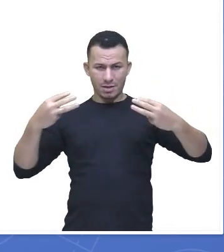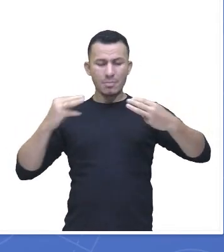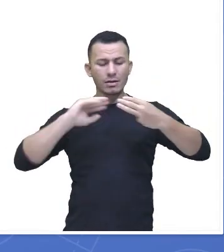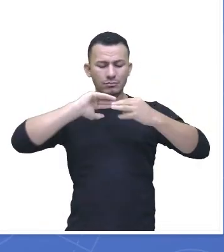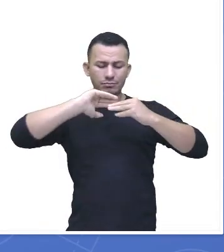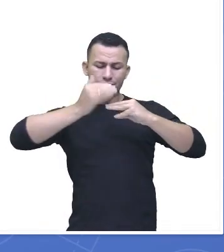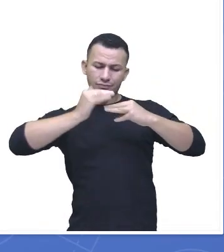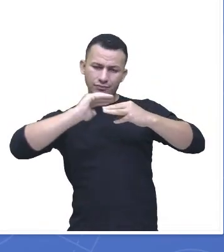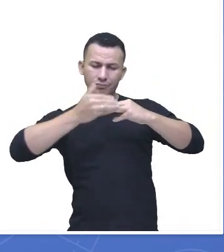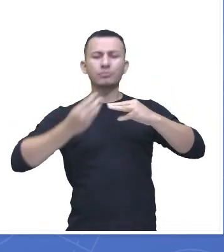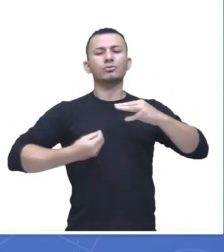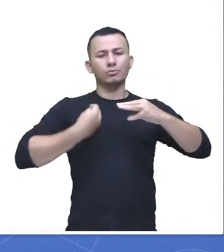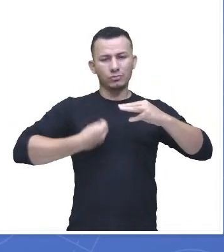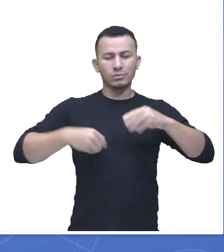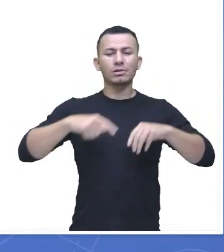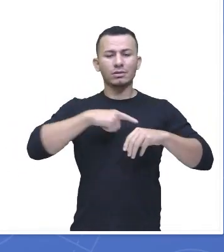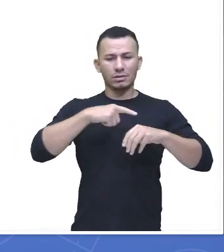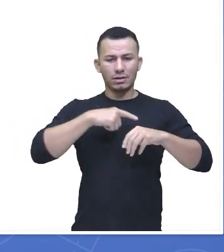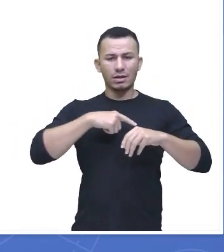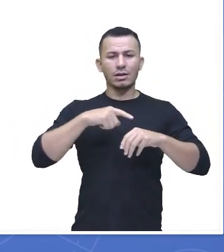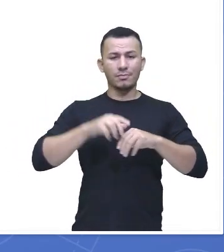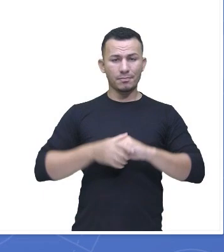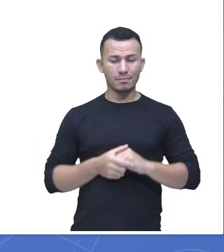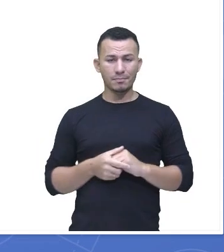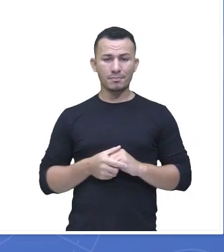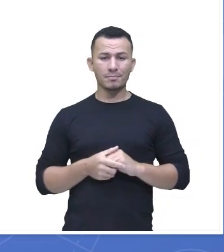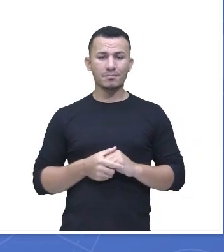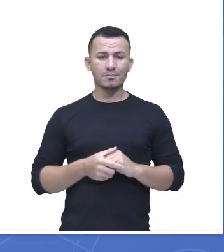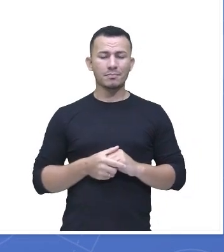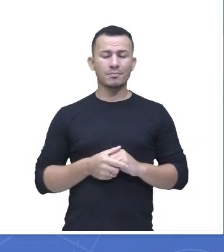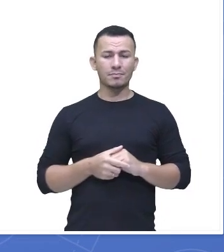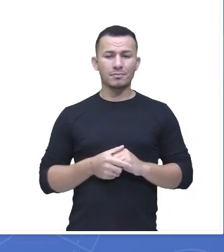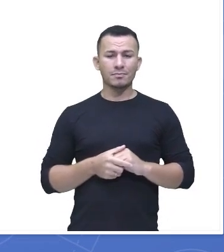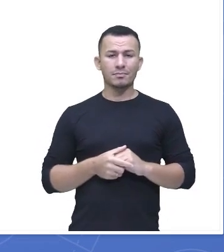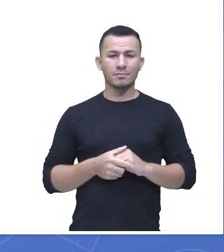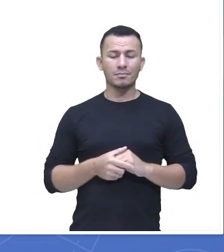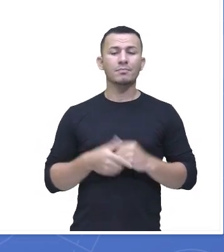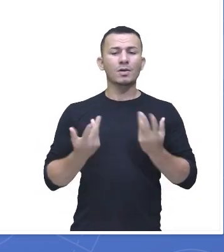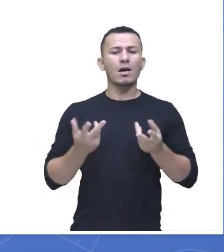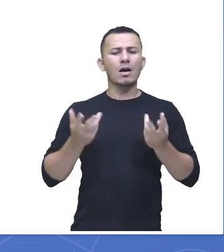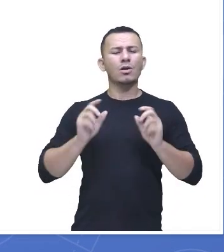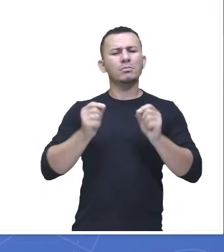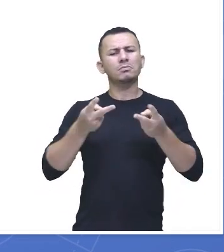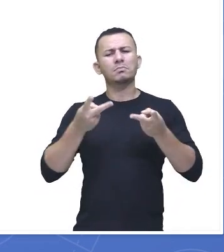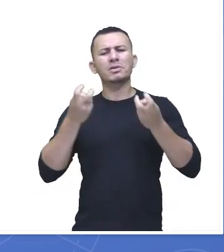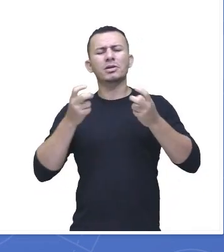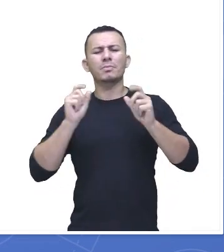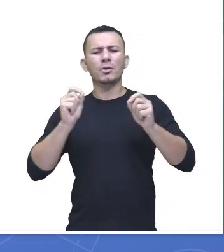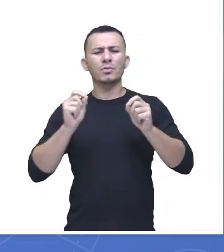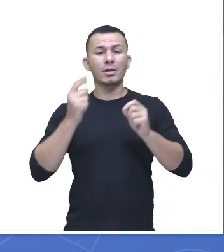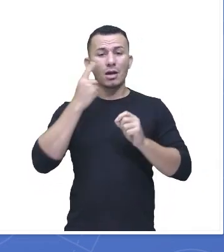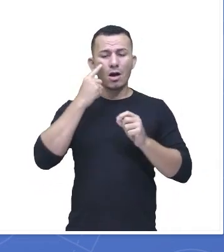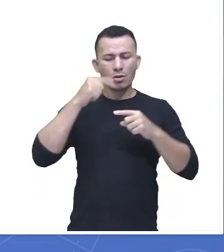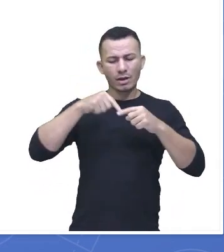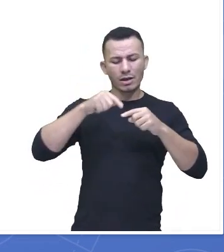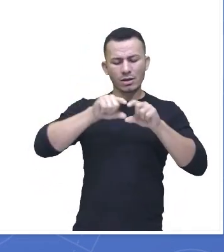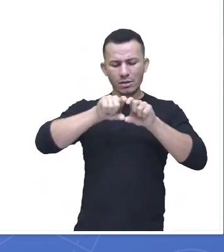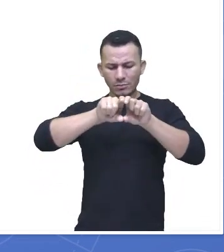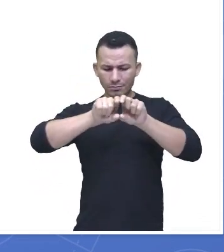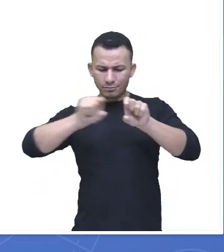por um outro revestimento, que é o endomísio. E aí a gente já começa a perceber tudo o que eu falei para vocês